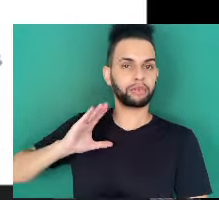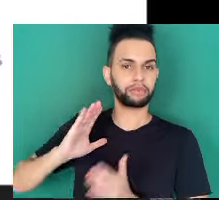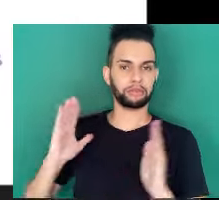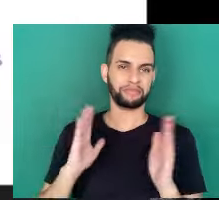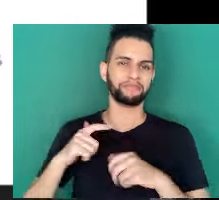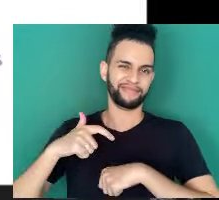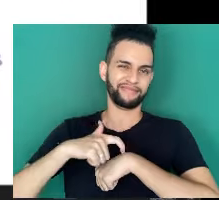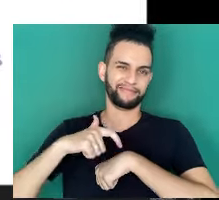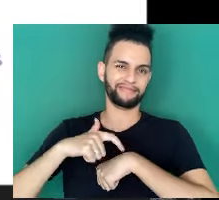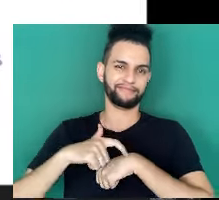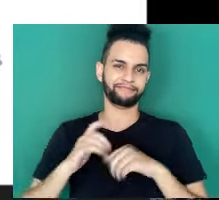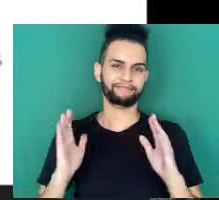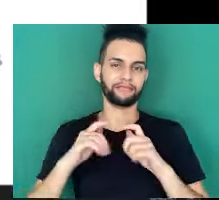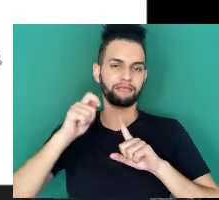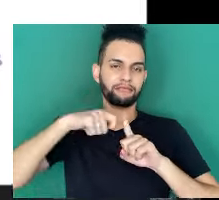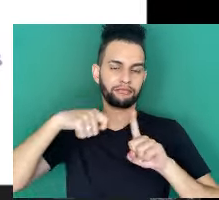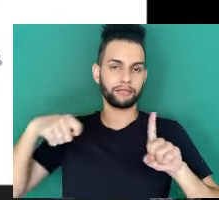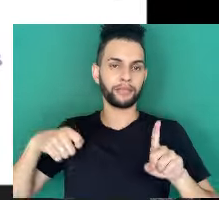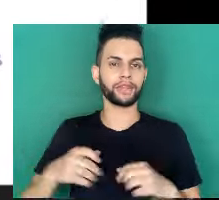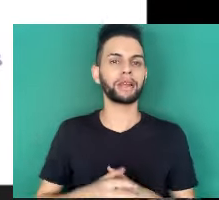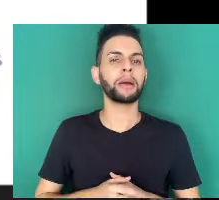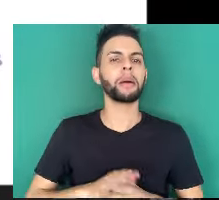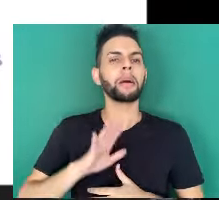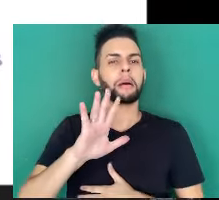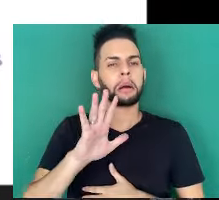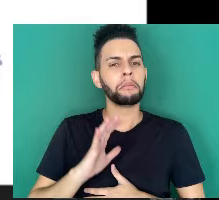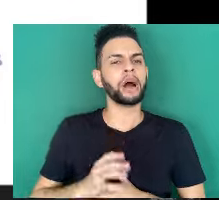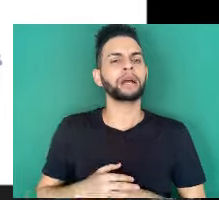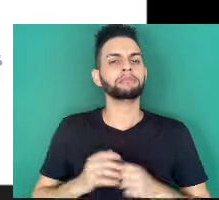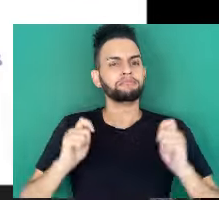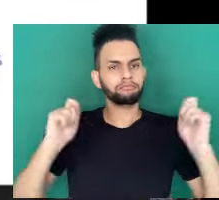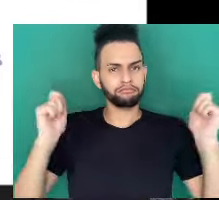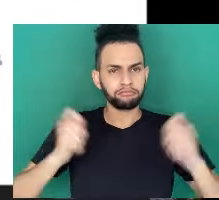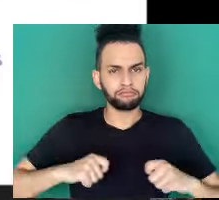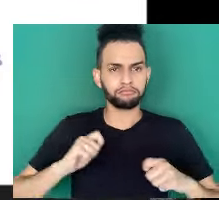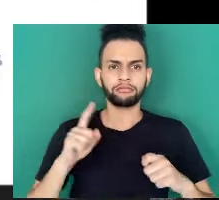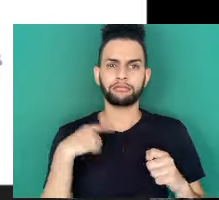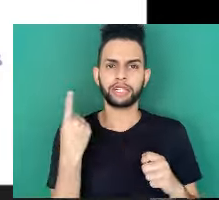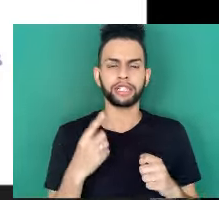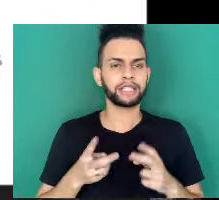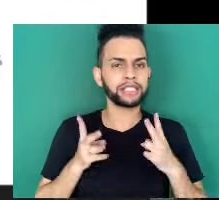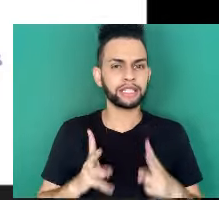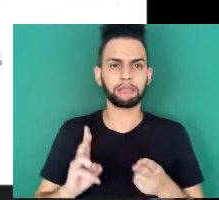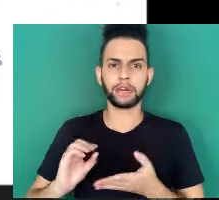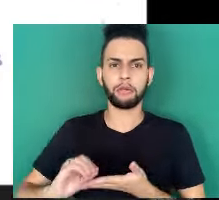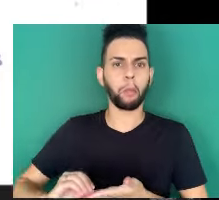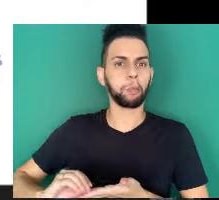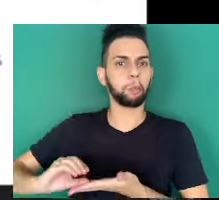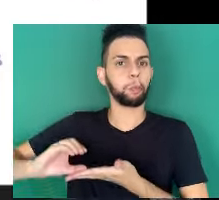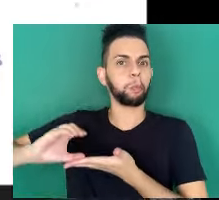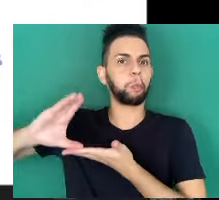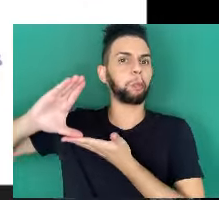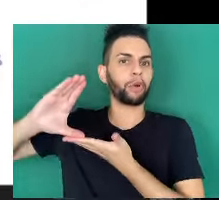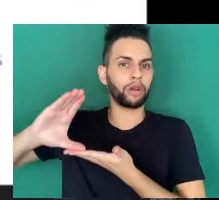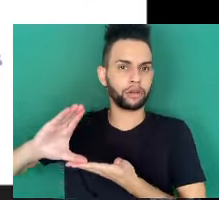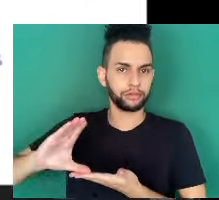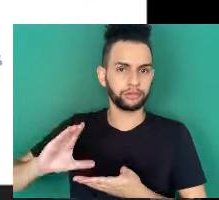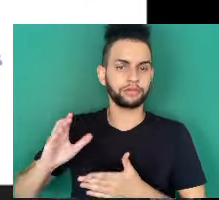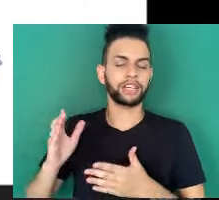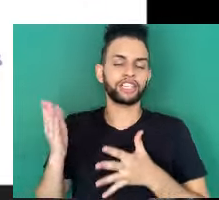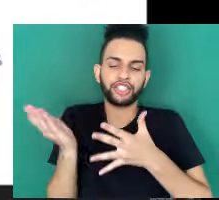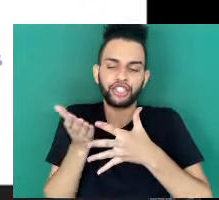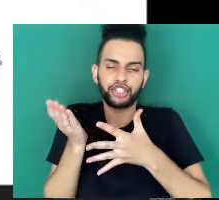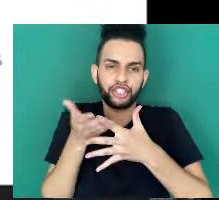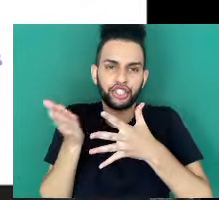de tempo. E será que tem como a gente ganhar sempre bastante, né? Assim, conforme eu for